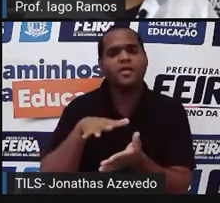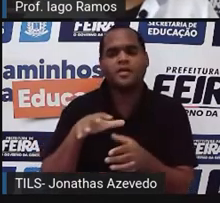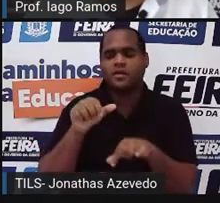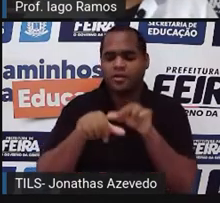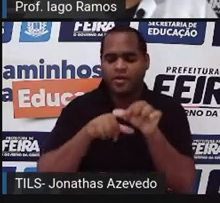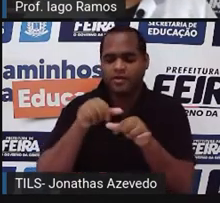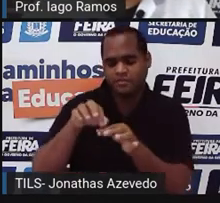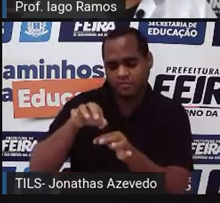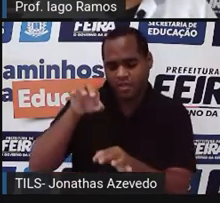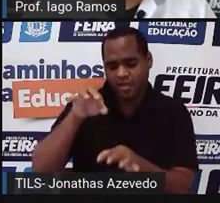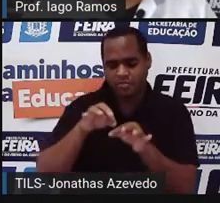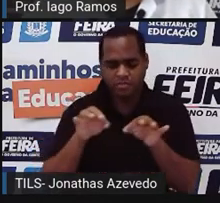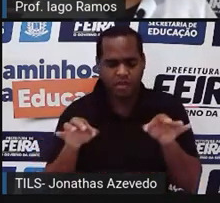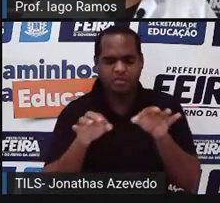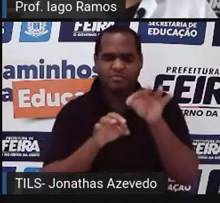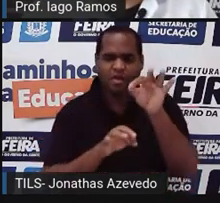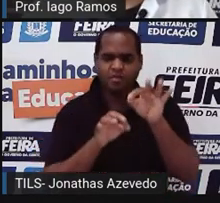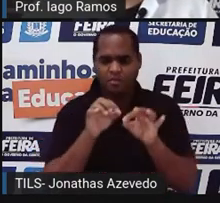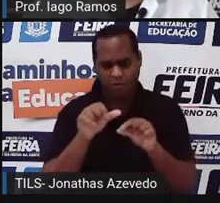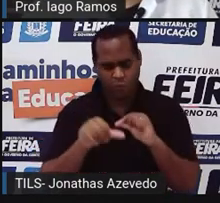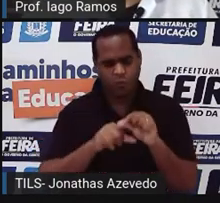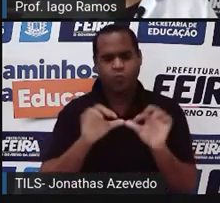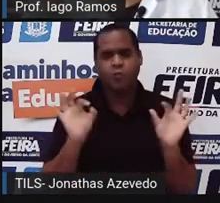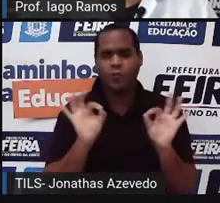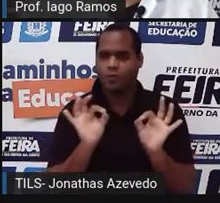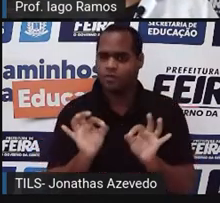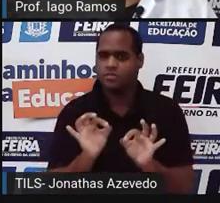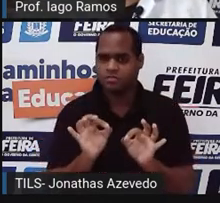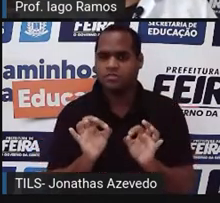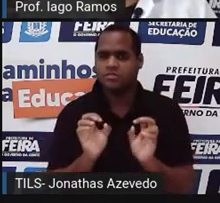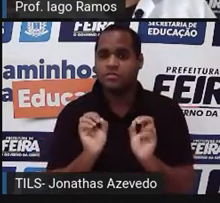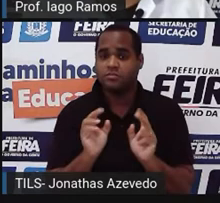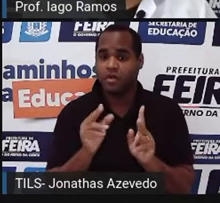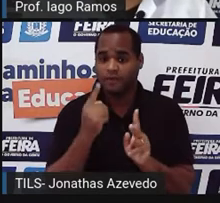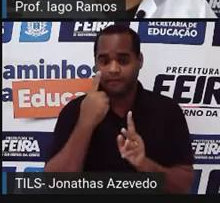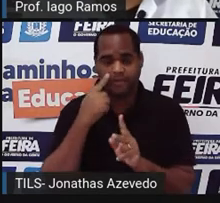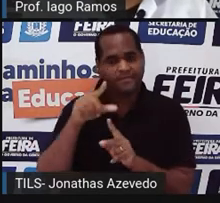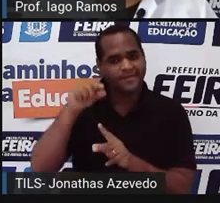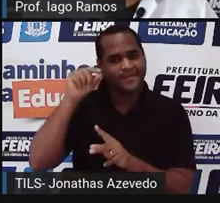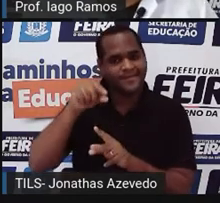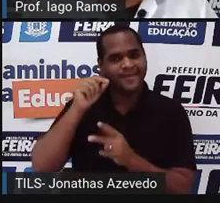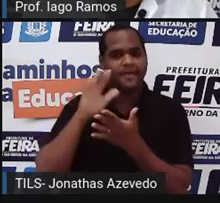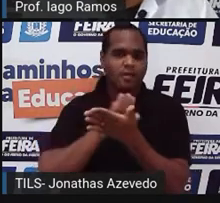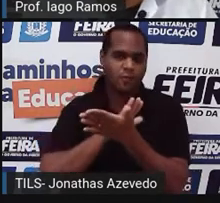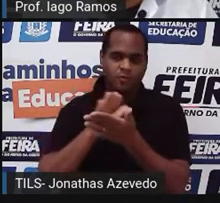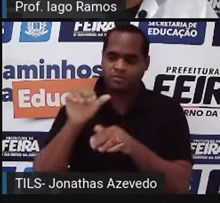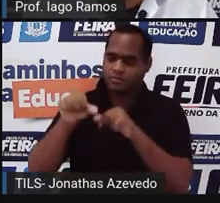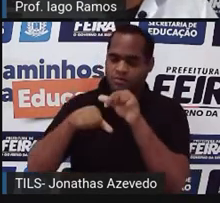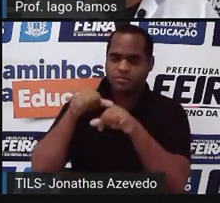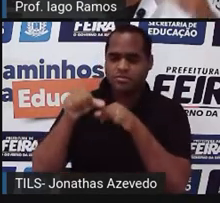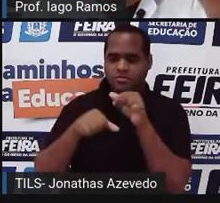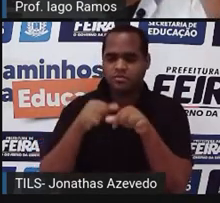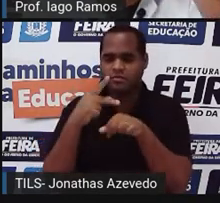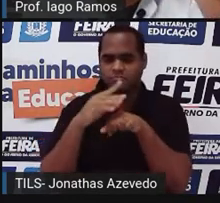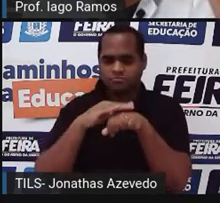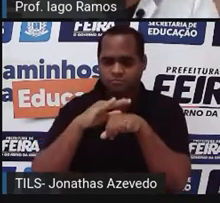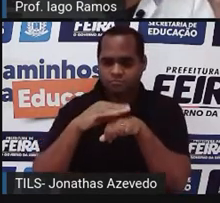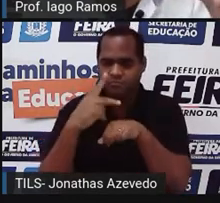sem alterar suas medidas? E ali eu destaquei outras transformações. Porque eu quero que você pense